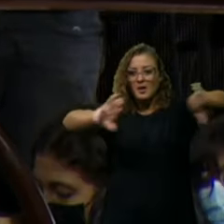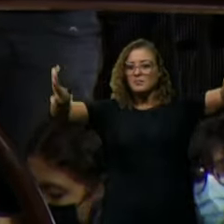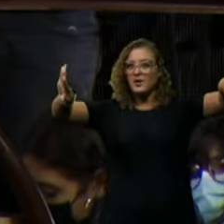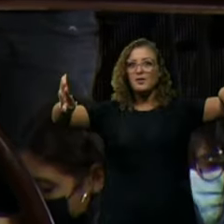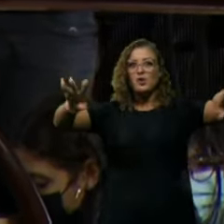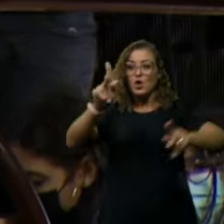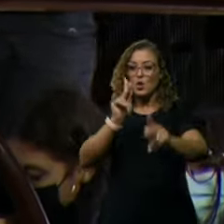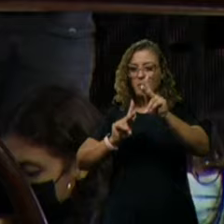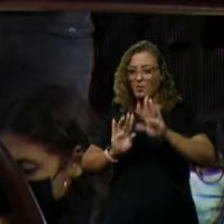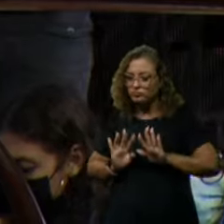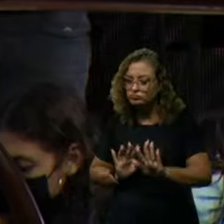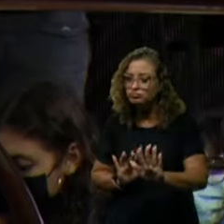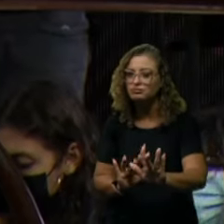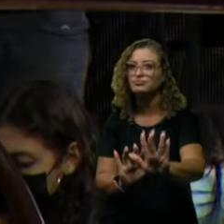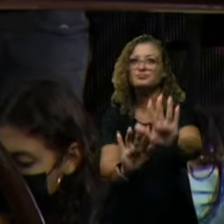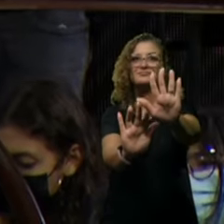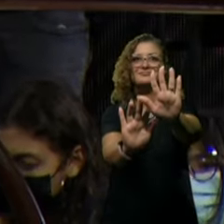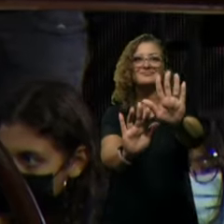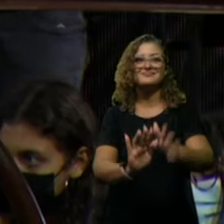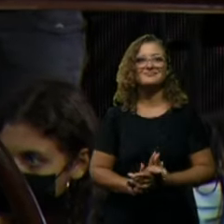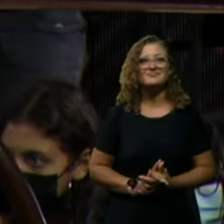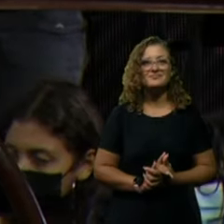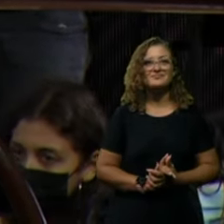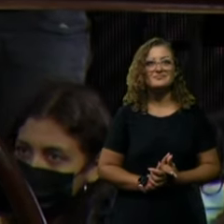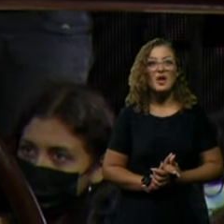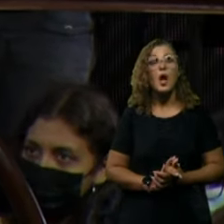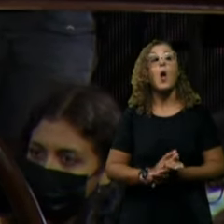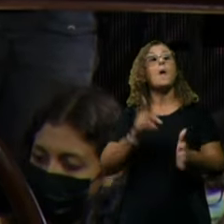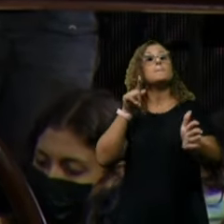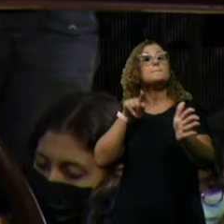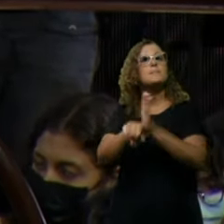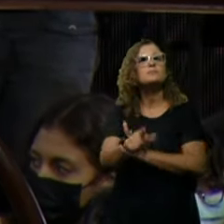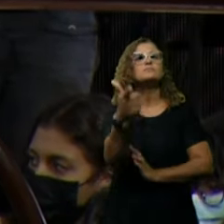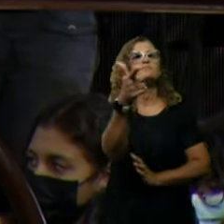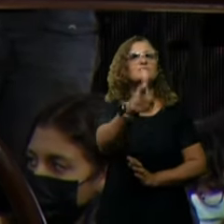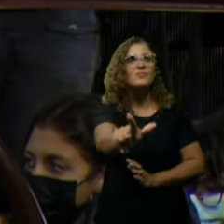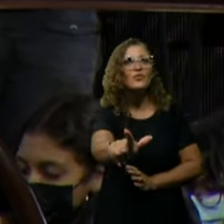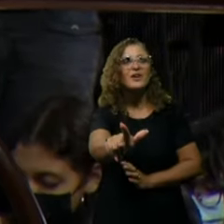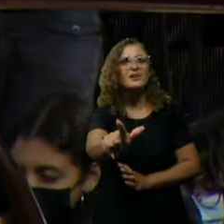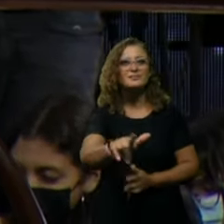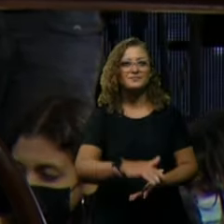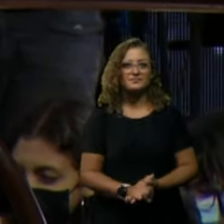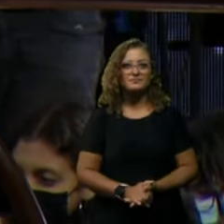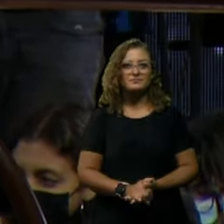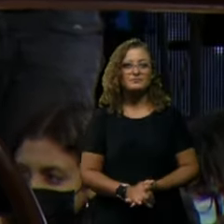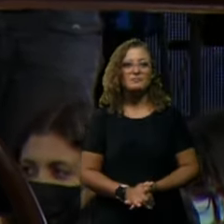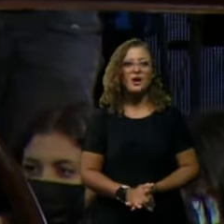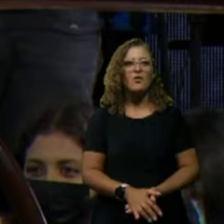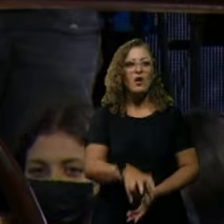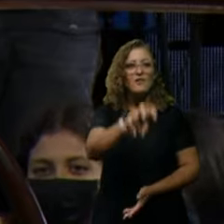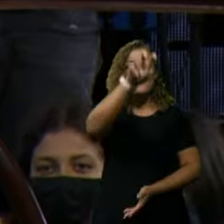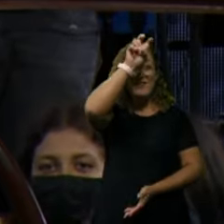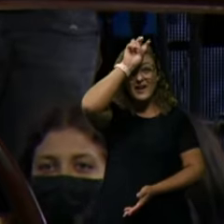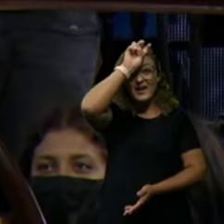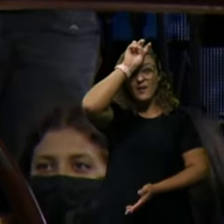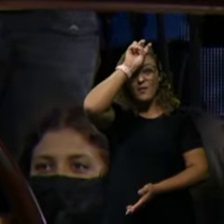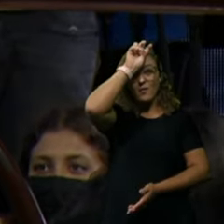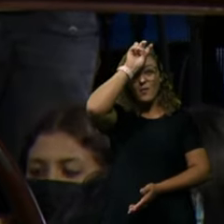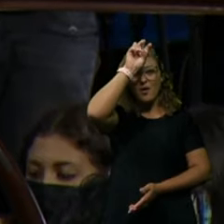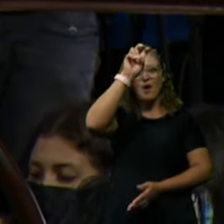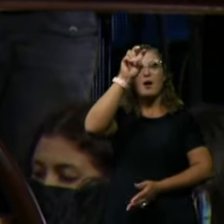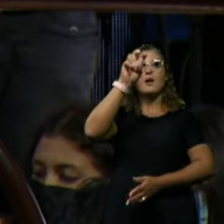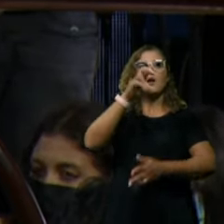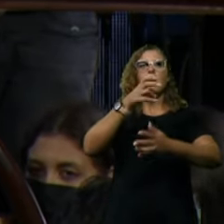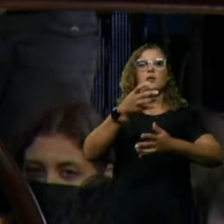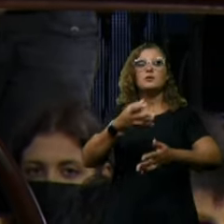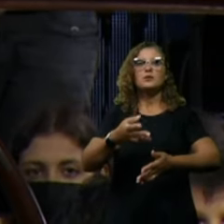agora vou perguntar de novo só que com outro povo e foi Faraó que passou pelo mar hoje